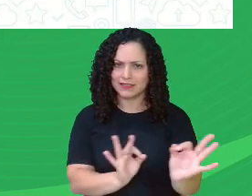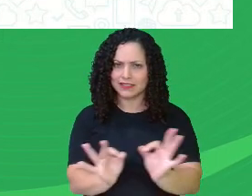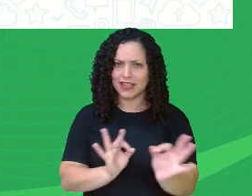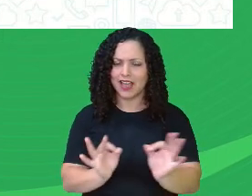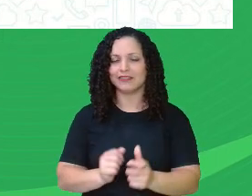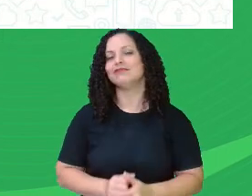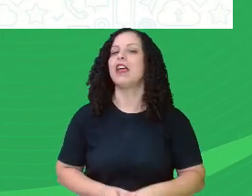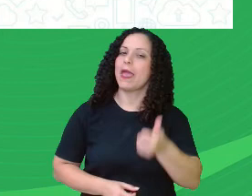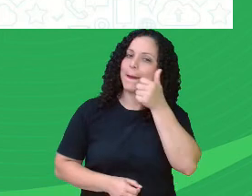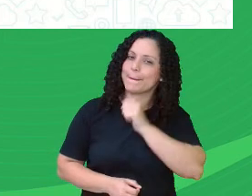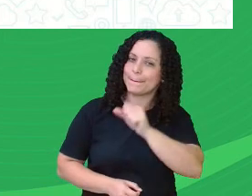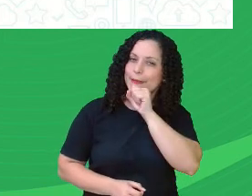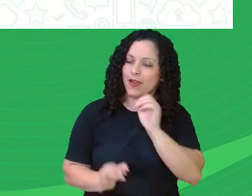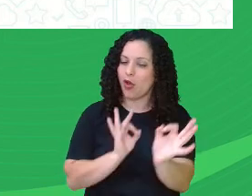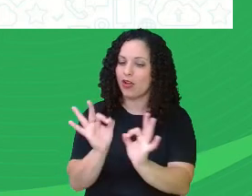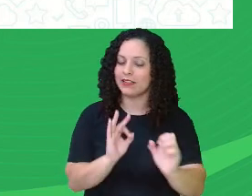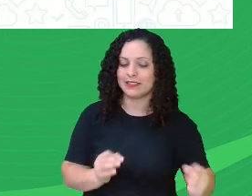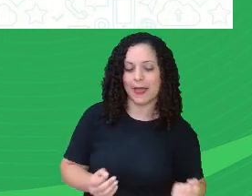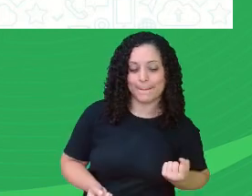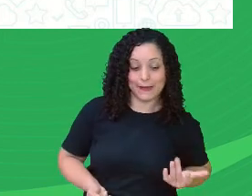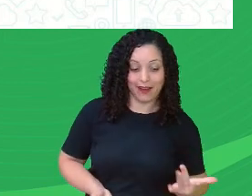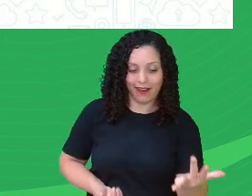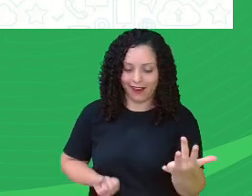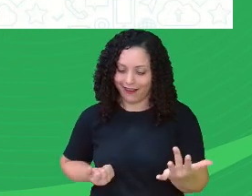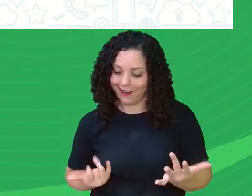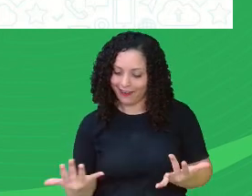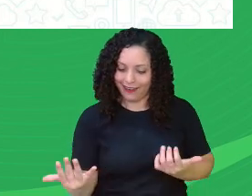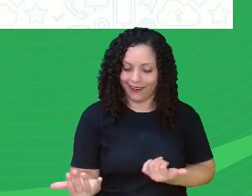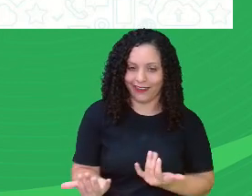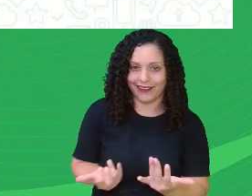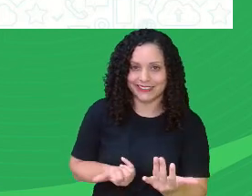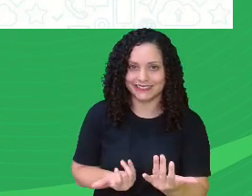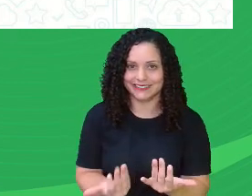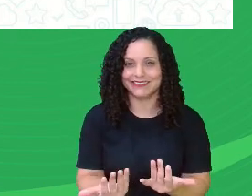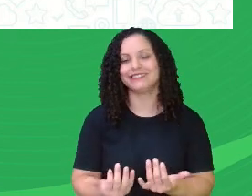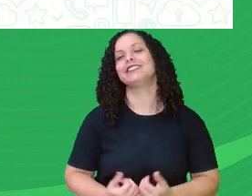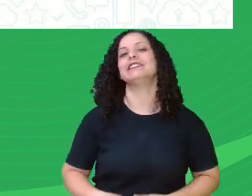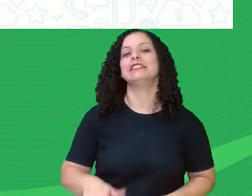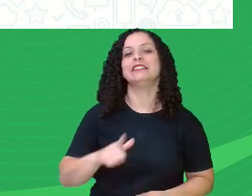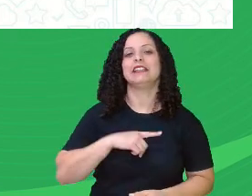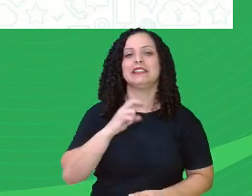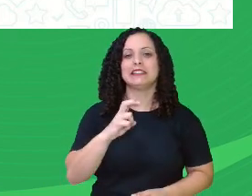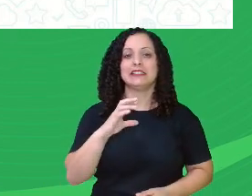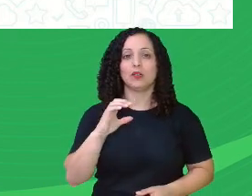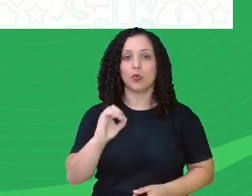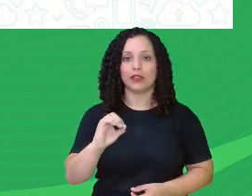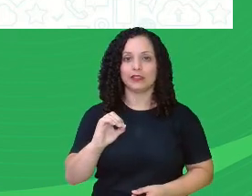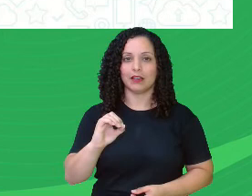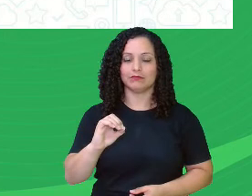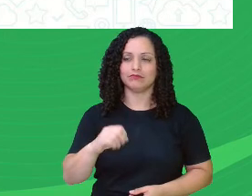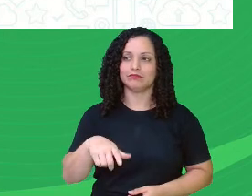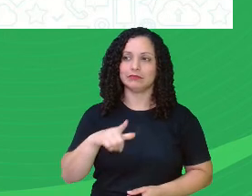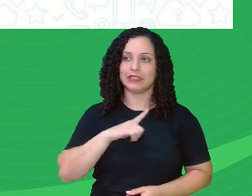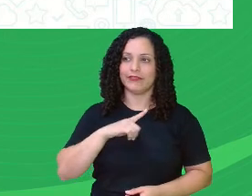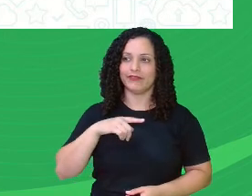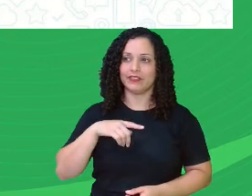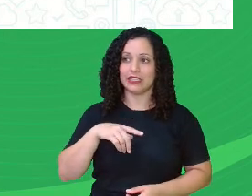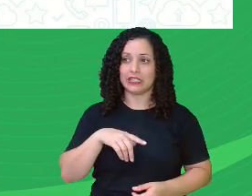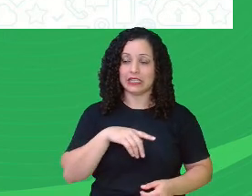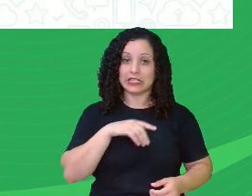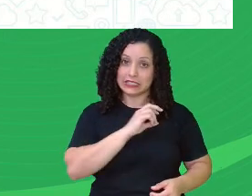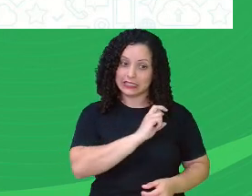aqui, mamãe. Vamos lá, olha só. Ó, pega aí o espaçozinho, ó, tem 50, 20 e 5 de